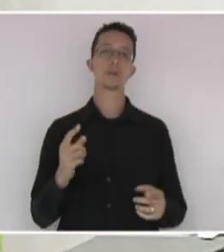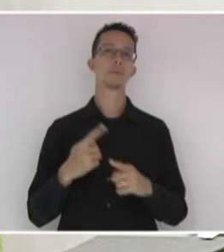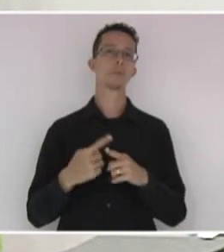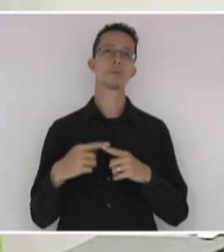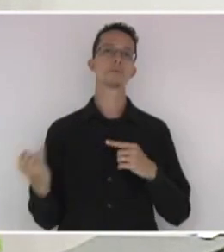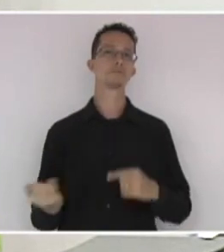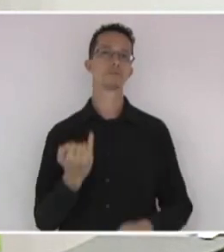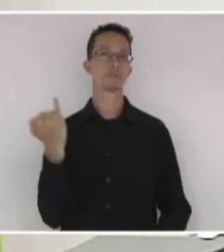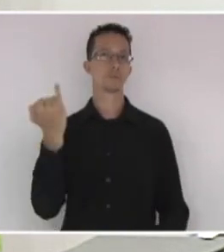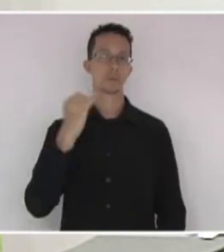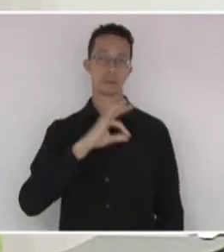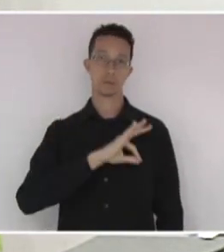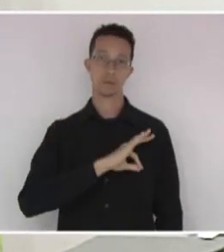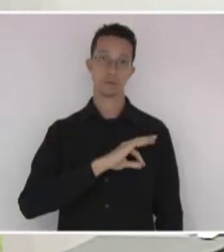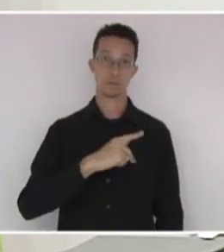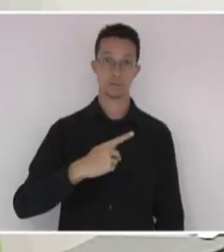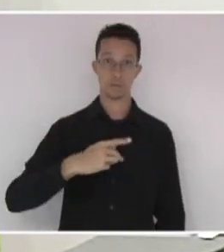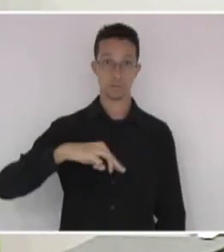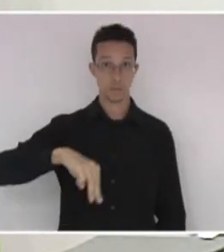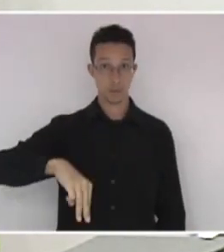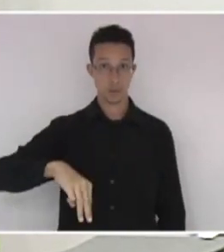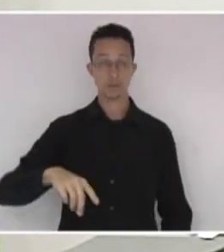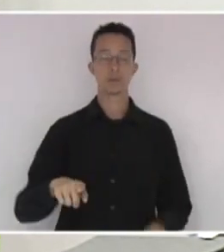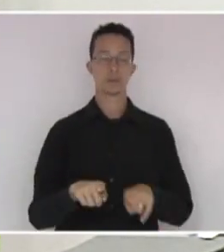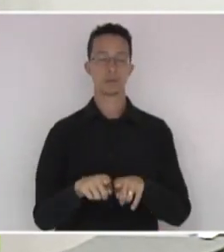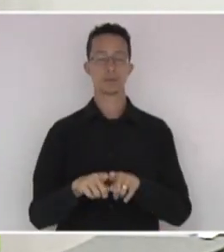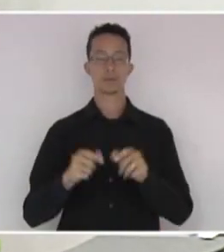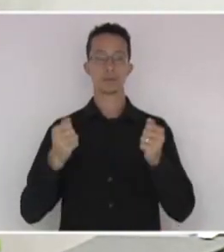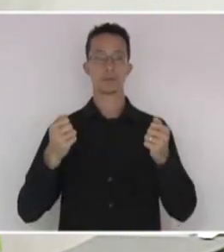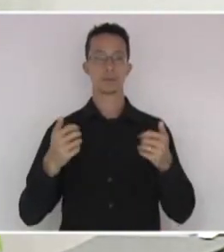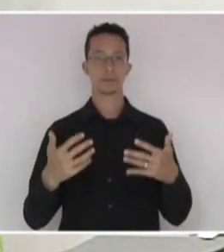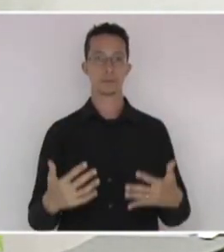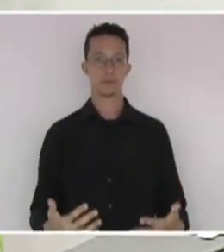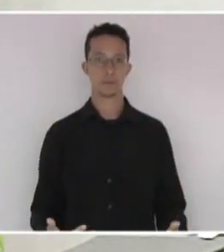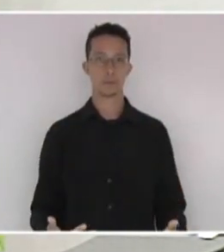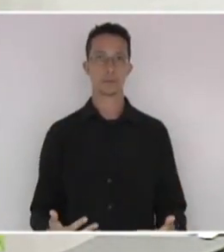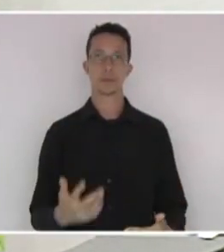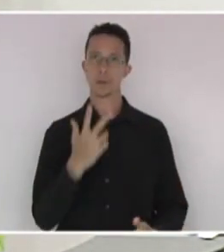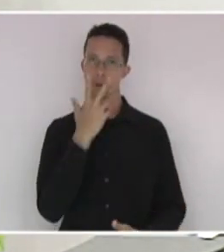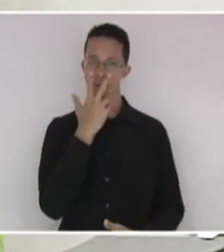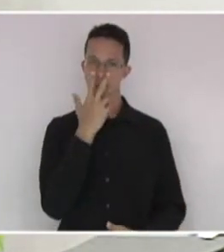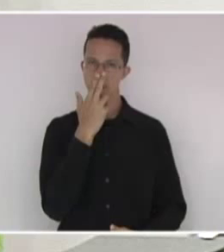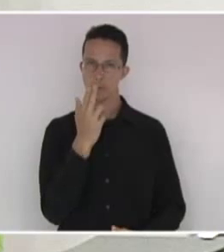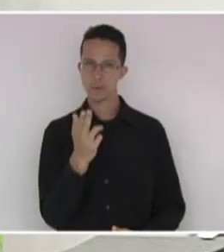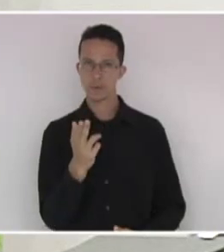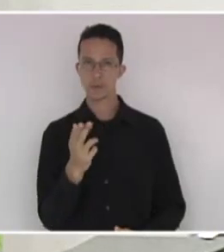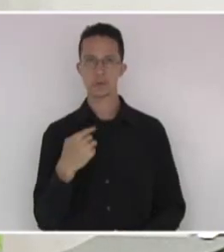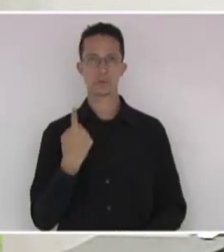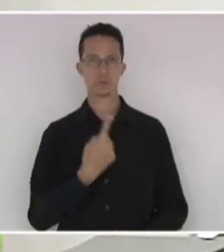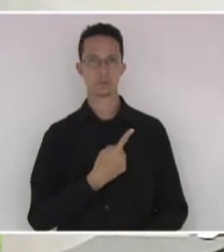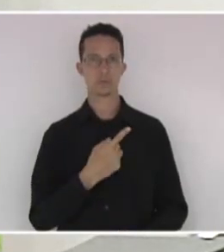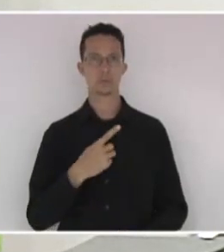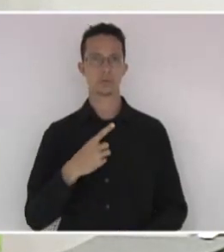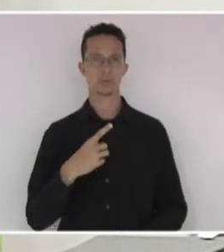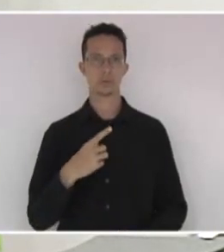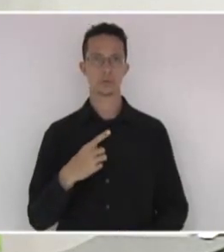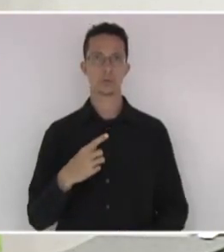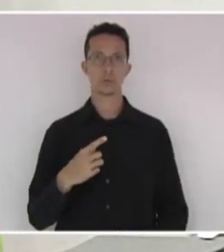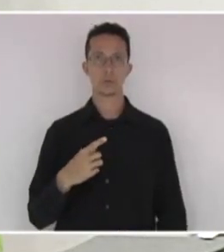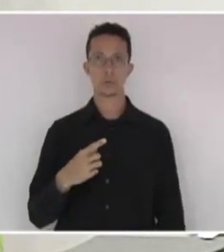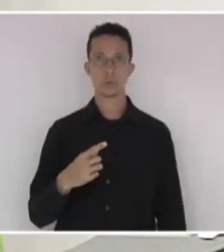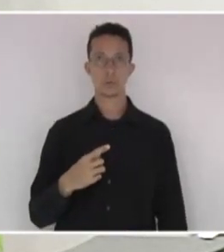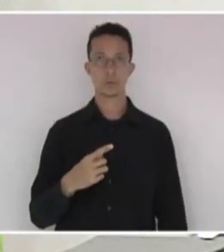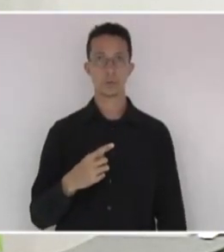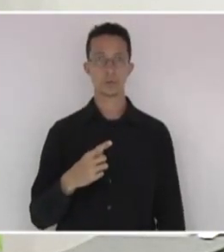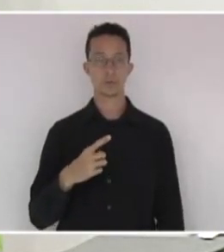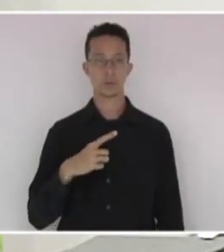também daquilo que parece que quando a gente tem o dia todo, é incrível, né? Como